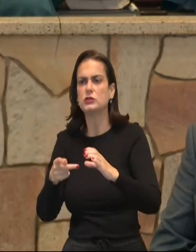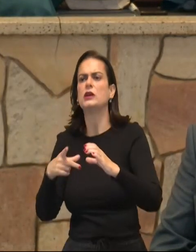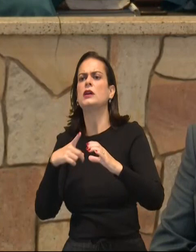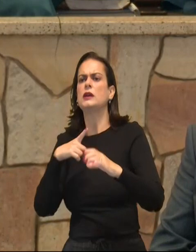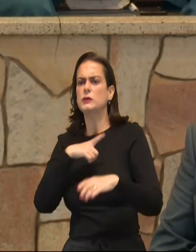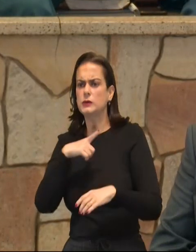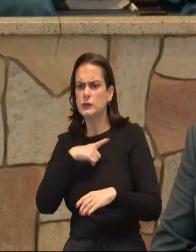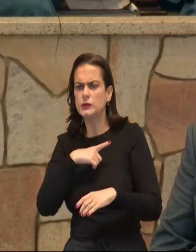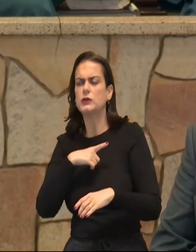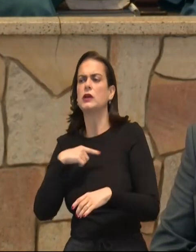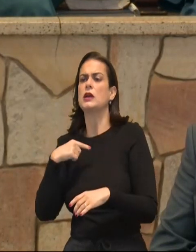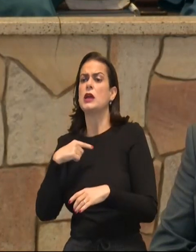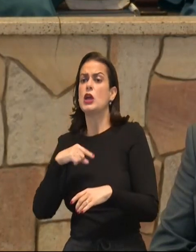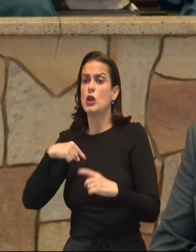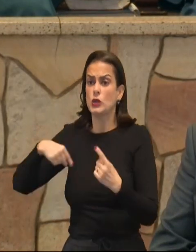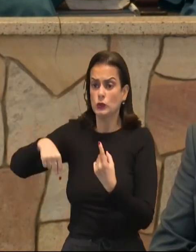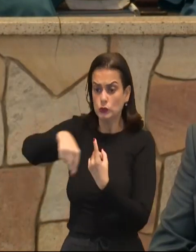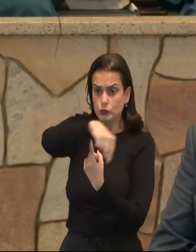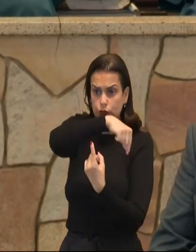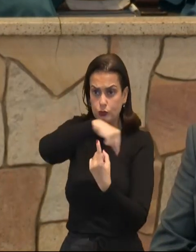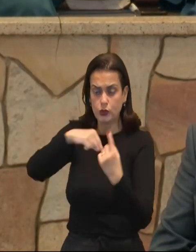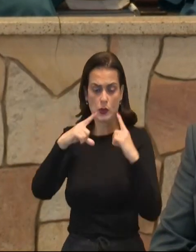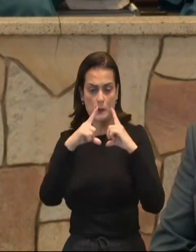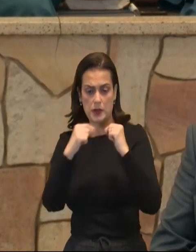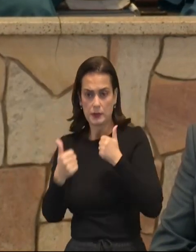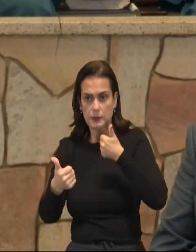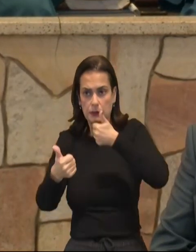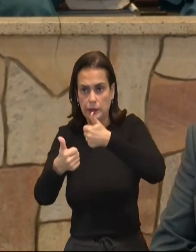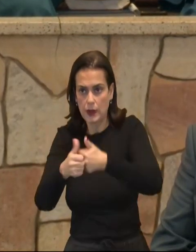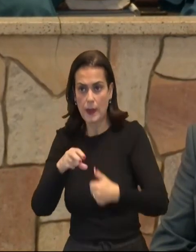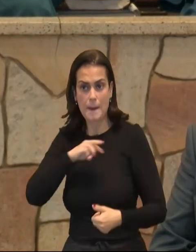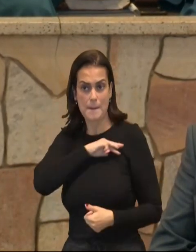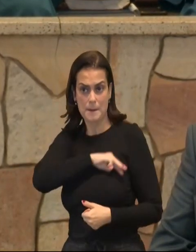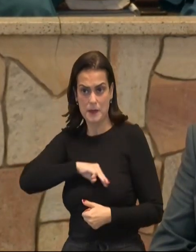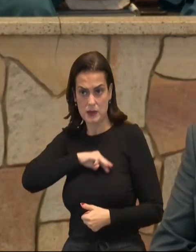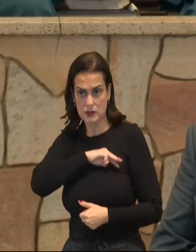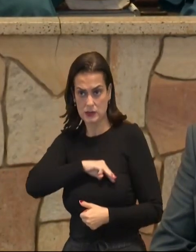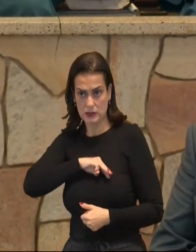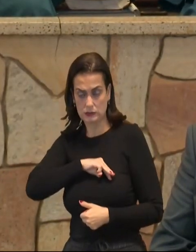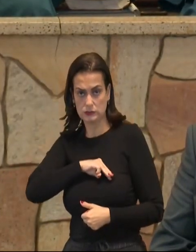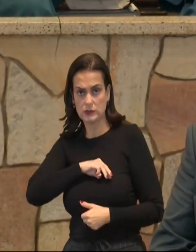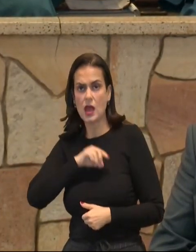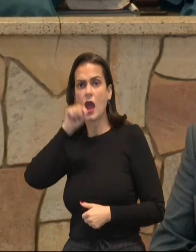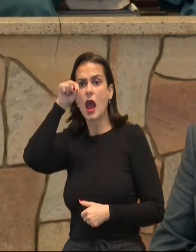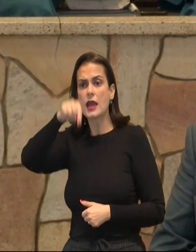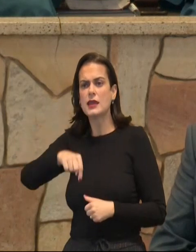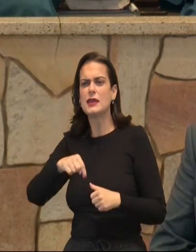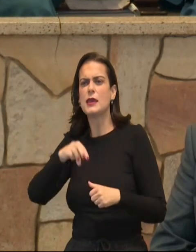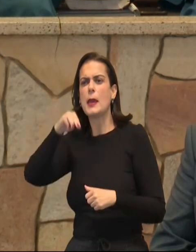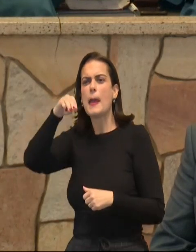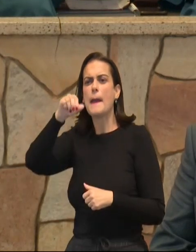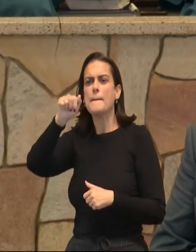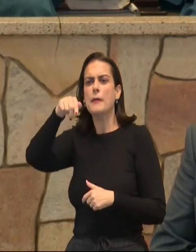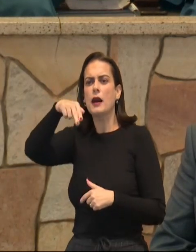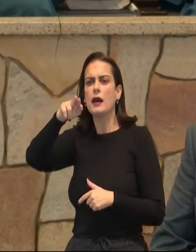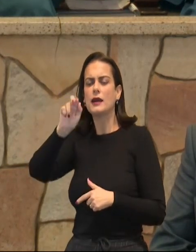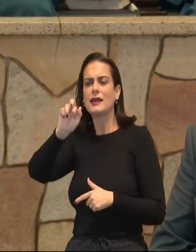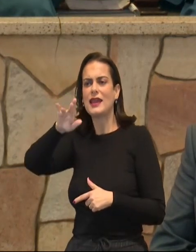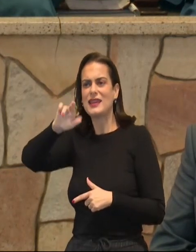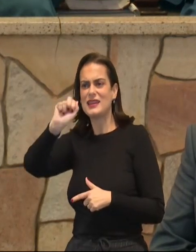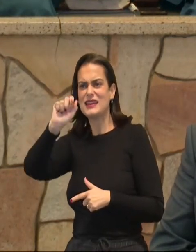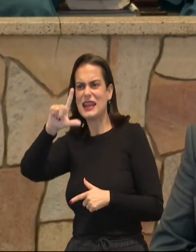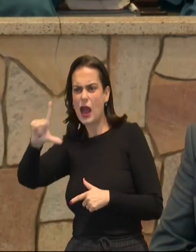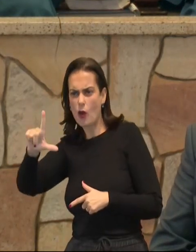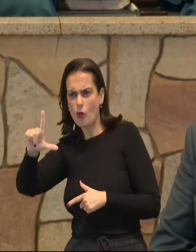entorno, portanto, um projeto de missões locais. Ali no Jardins Mangueiral também, no Riacho Fundo 2,